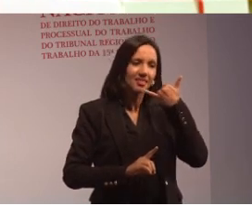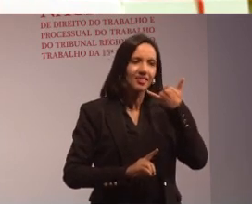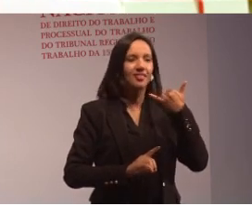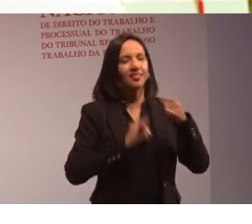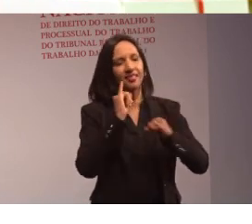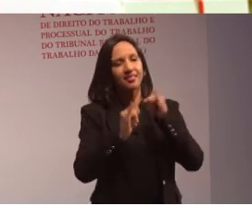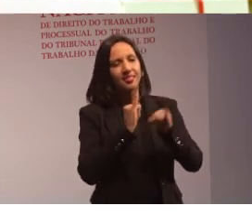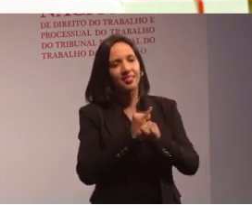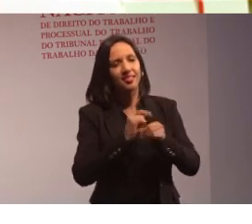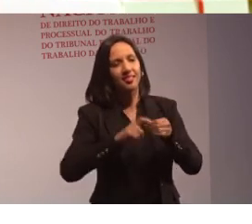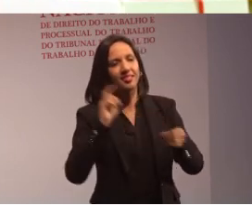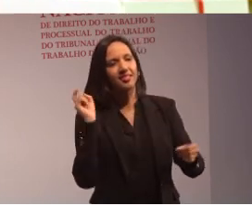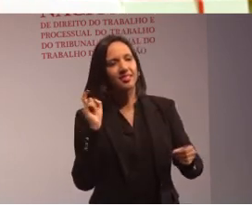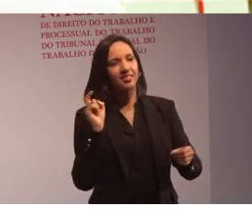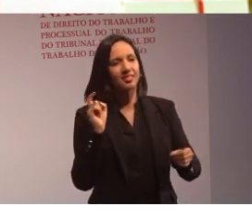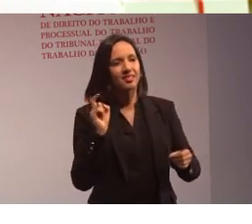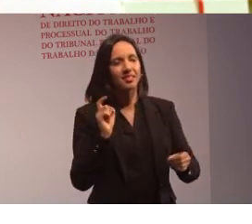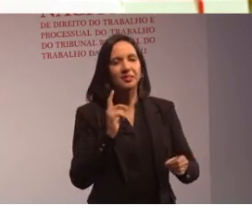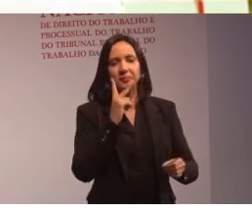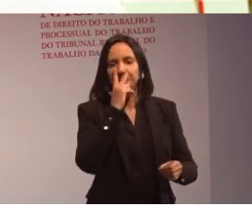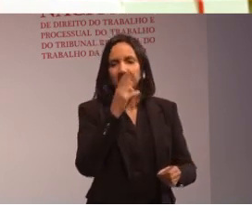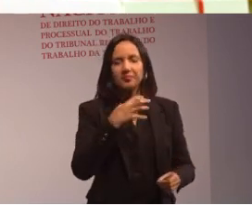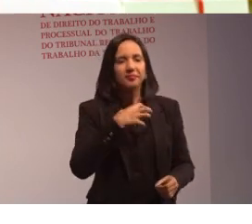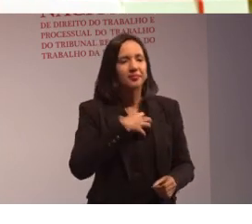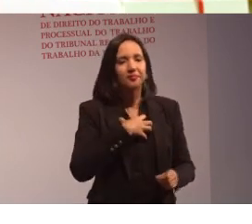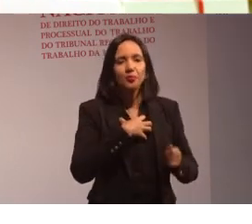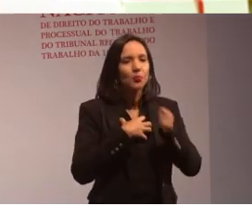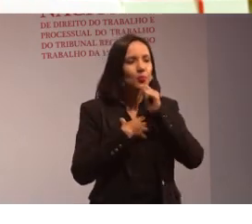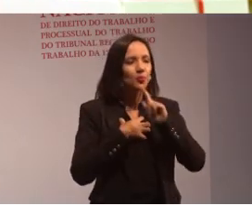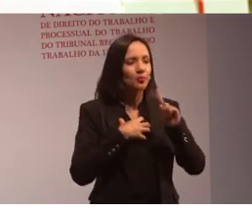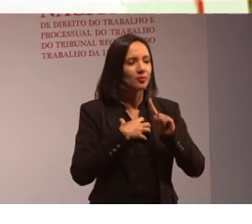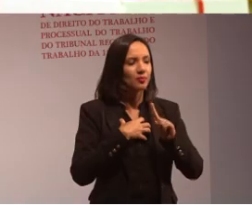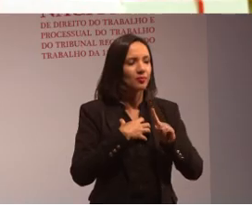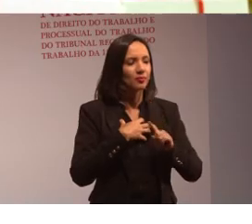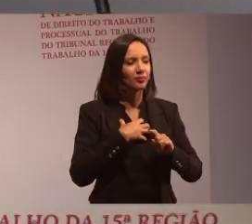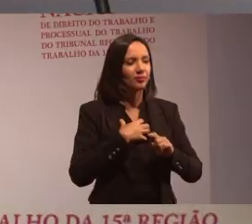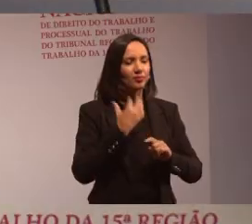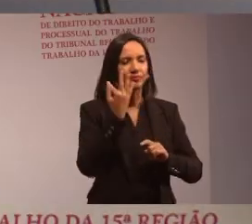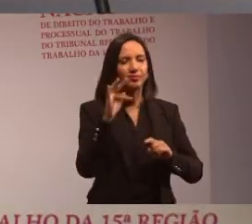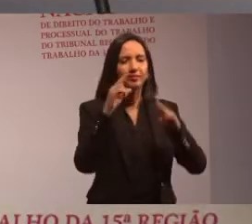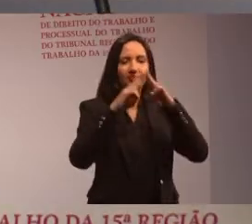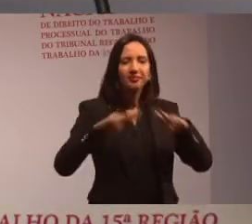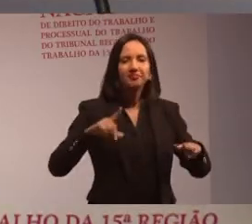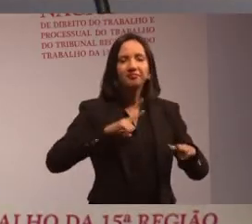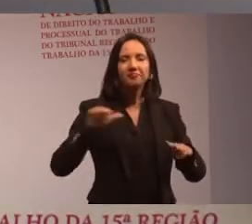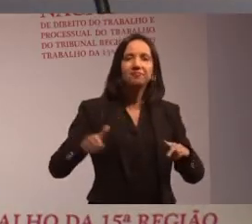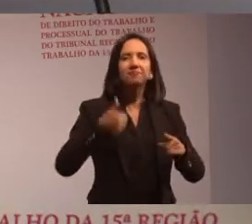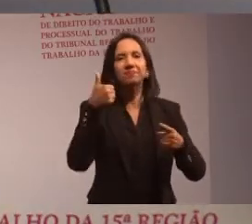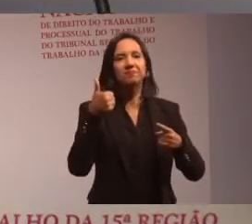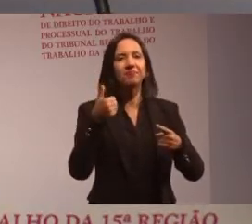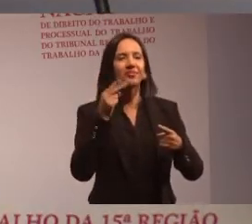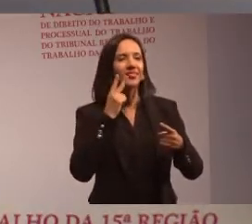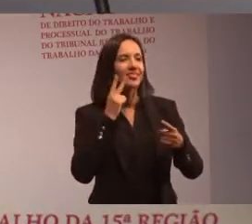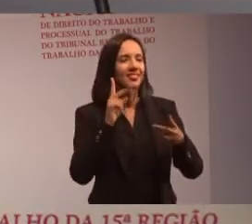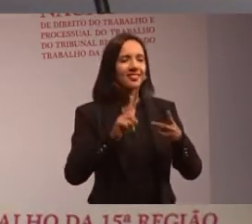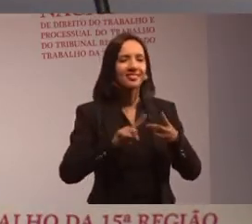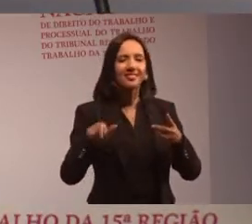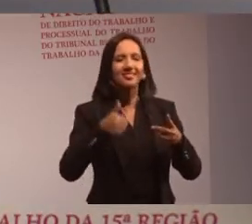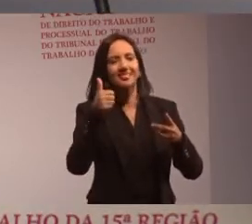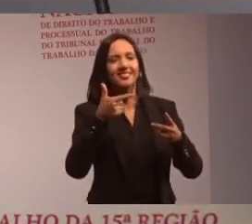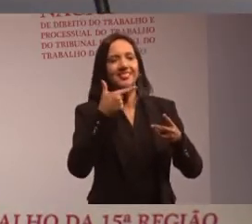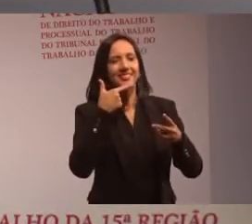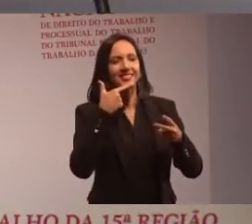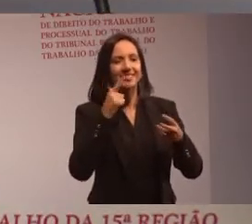um sentimento de quase injustiça, porque a França já tem os melhores vinhos, os melhores queijos,